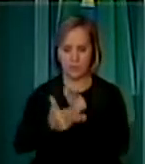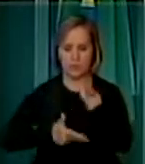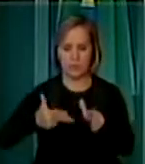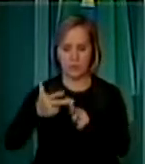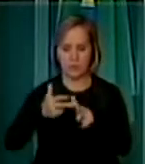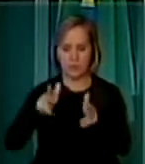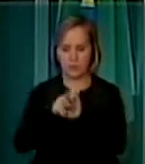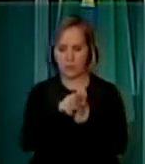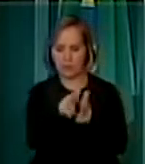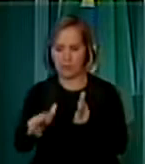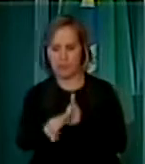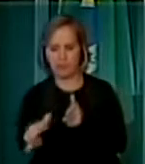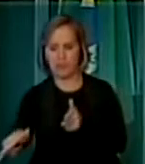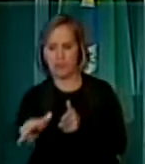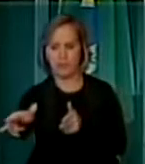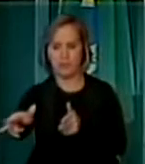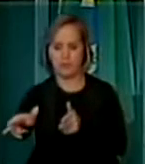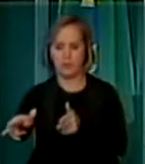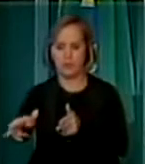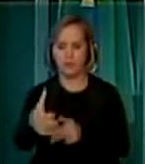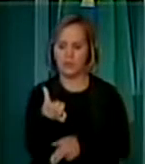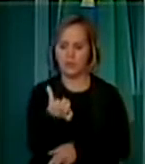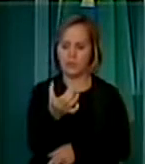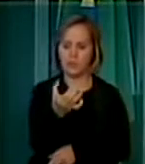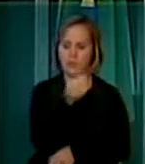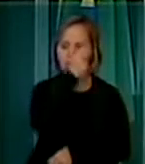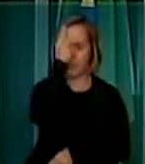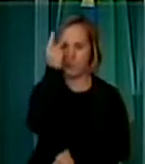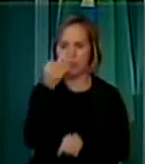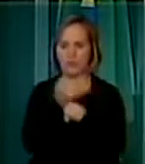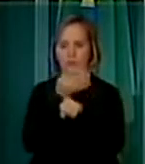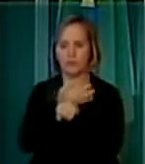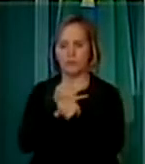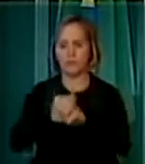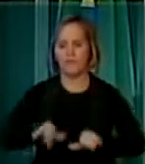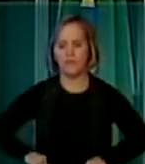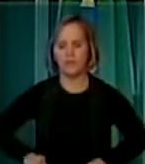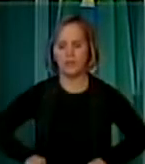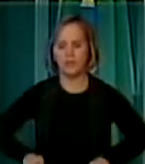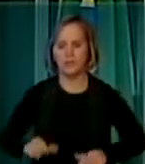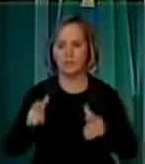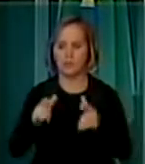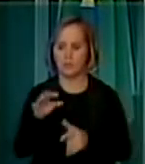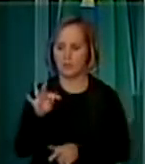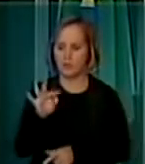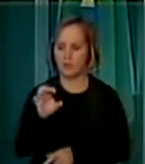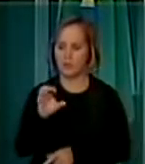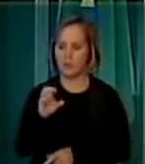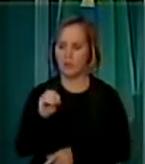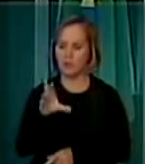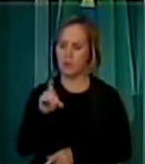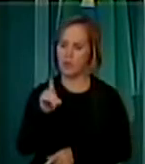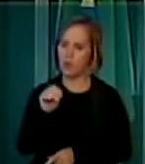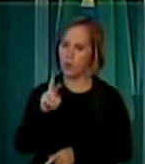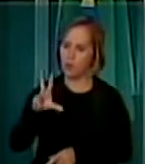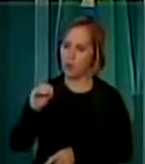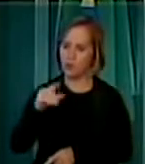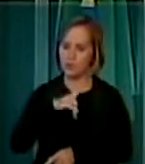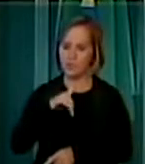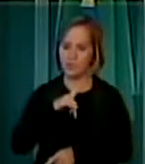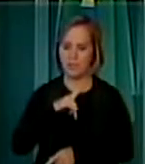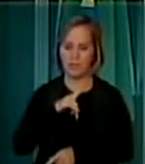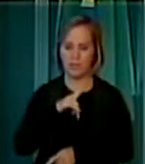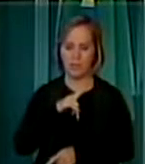feridos na estação de Deodoro. A composição seguia de Santa Cruz, na Zona Oeste,